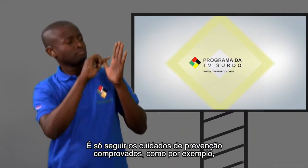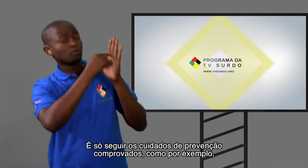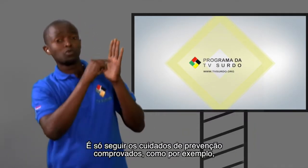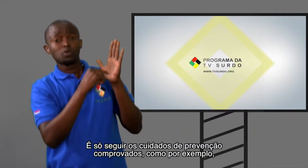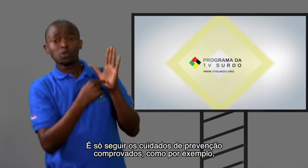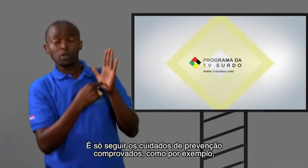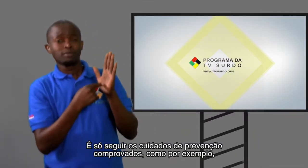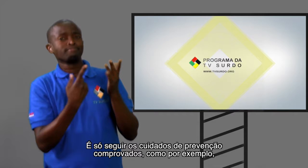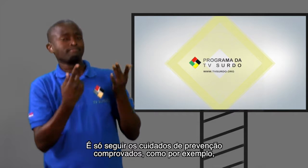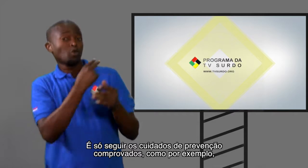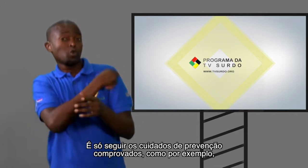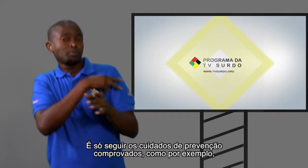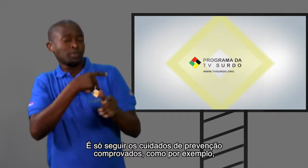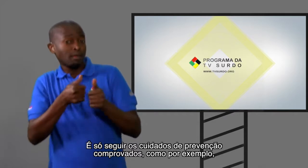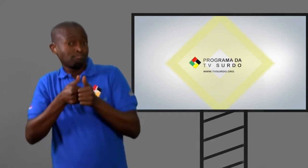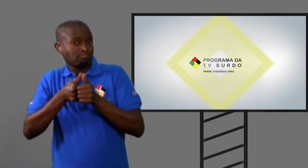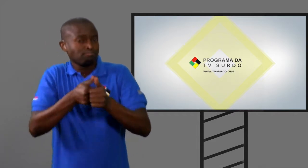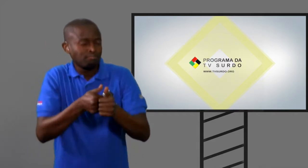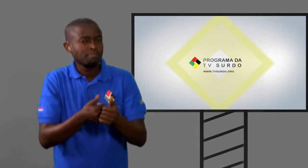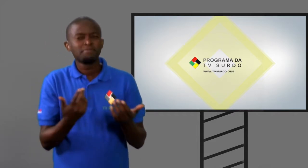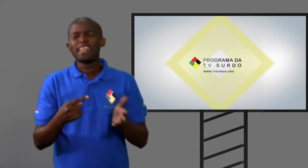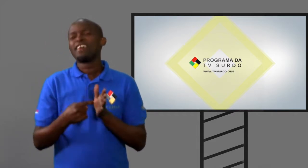prevenção comprovados, como por exemplo,